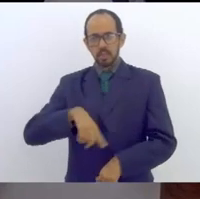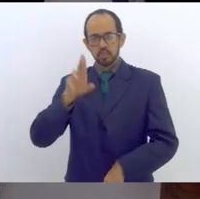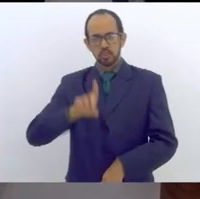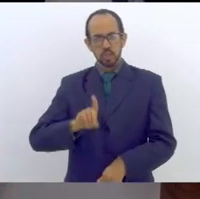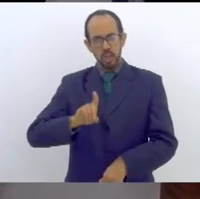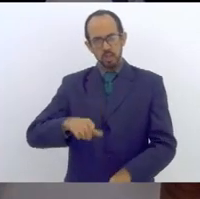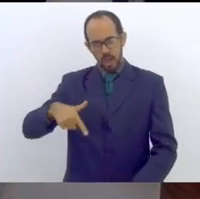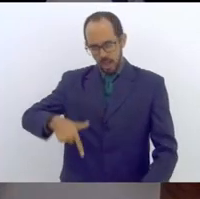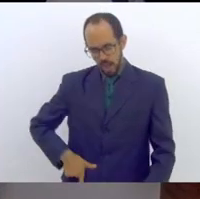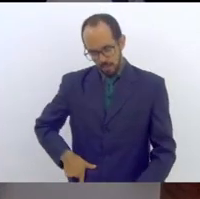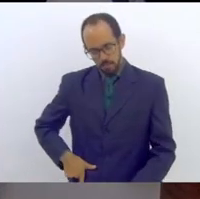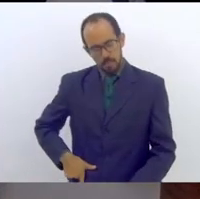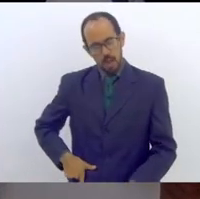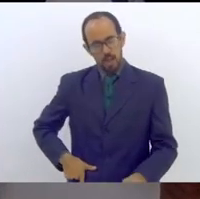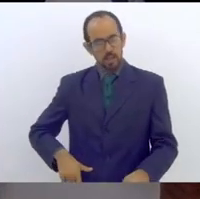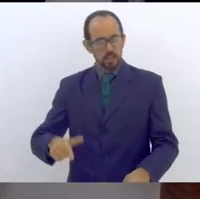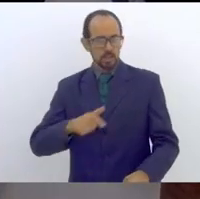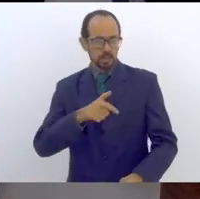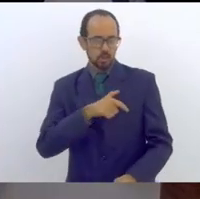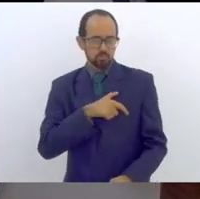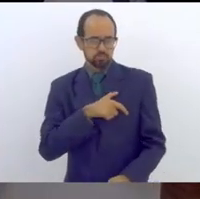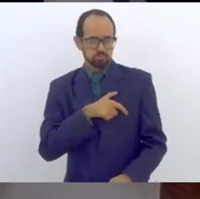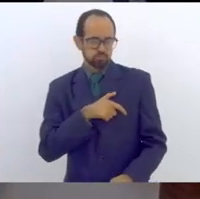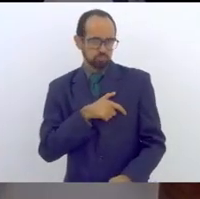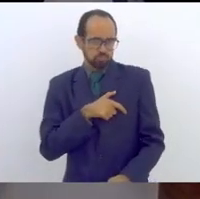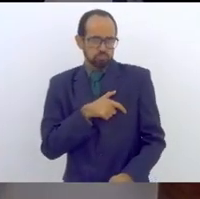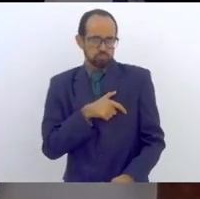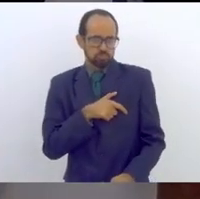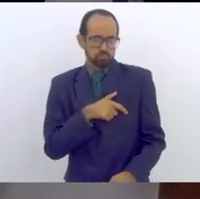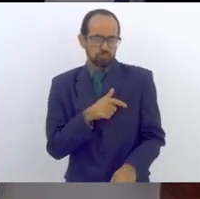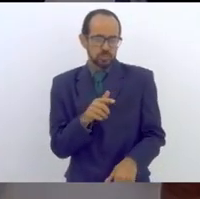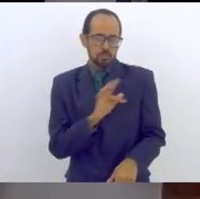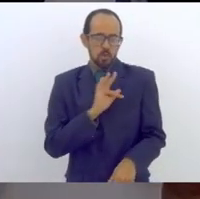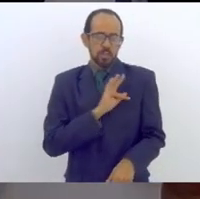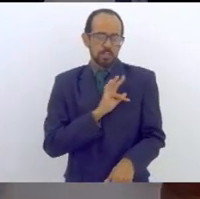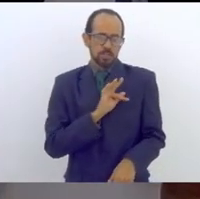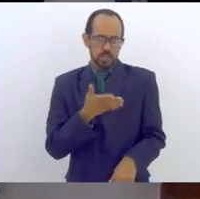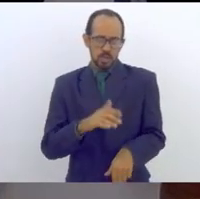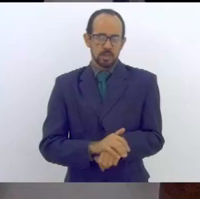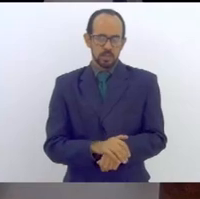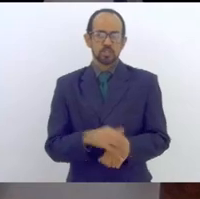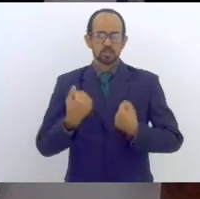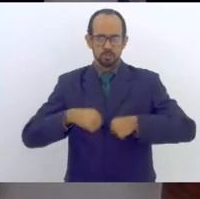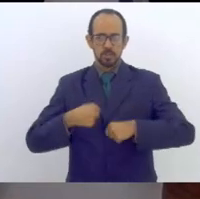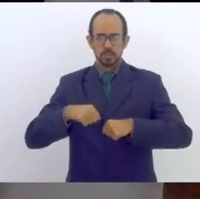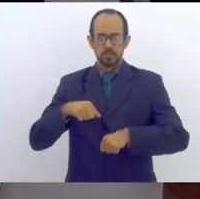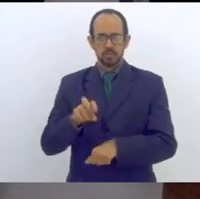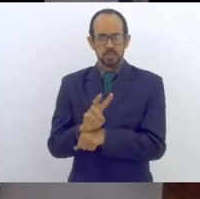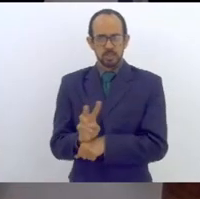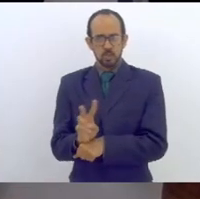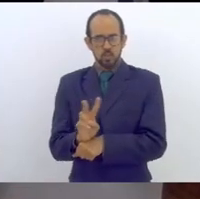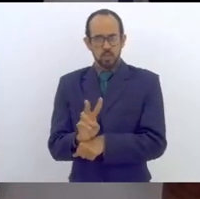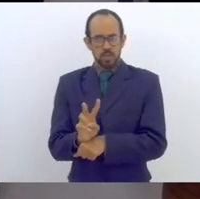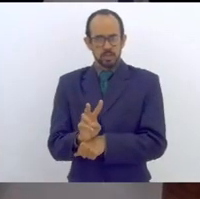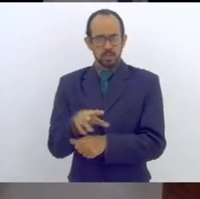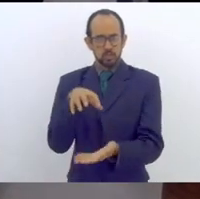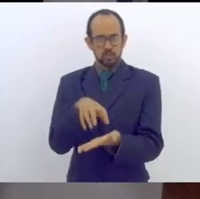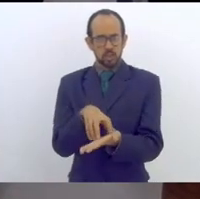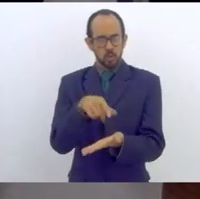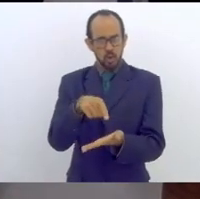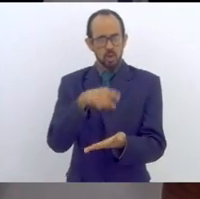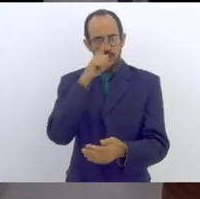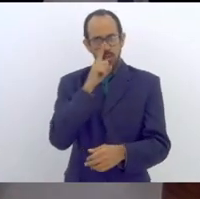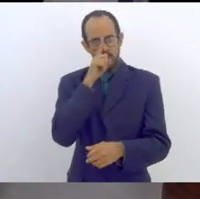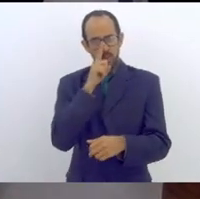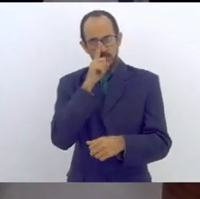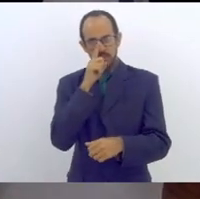com distintivo no peito tá E que tem que tá lá fazendo a segurança do posto onde a gente se outra impondo em risco a nossa vida